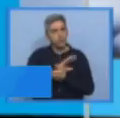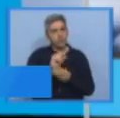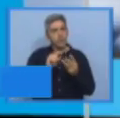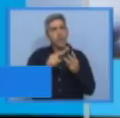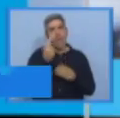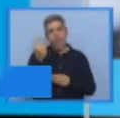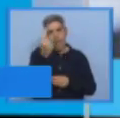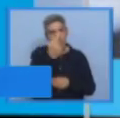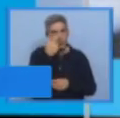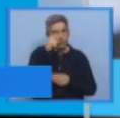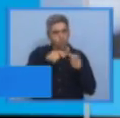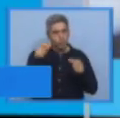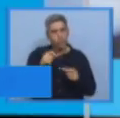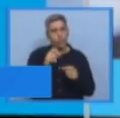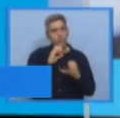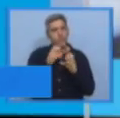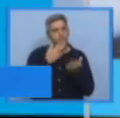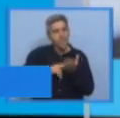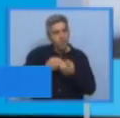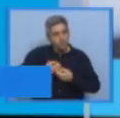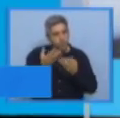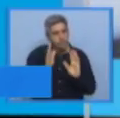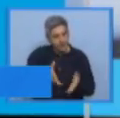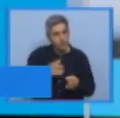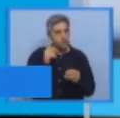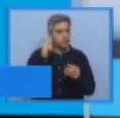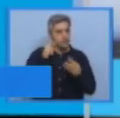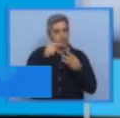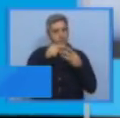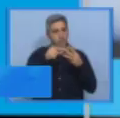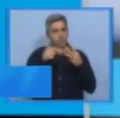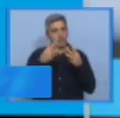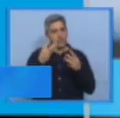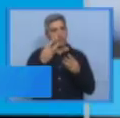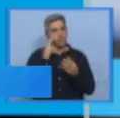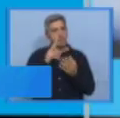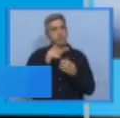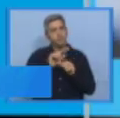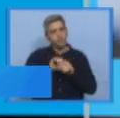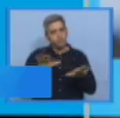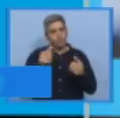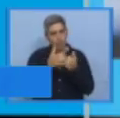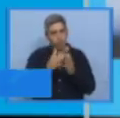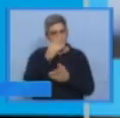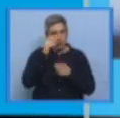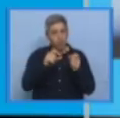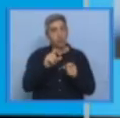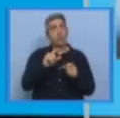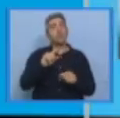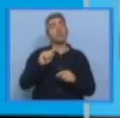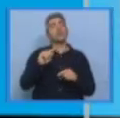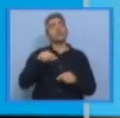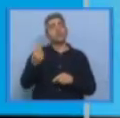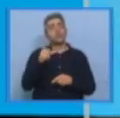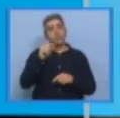pessoa, cada um de nós, na comunicação da verdade. São 3 temas essenciais que mostram que a mensagem é para todos. Depois, se há